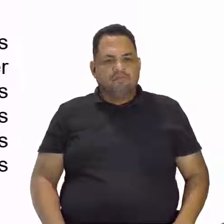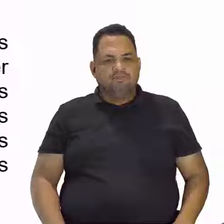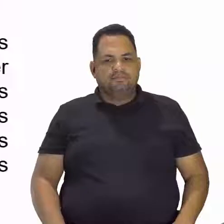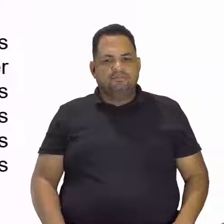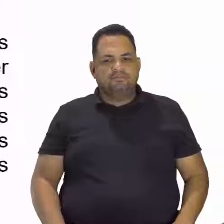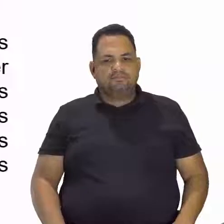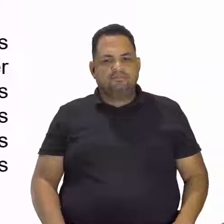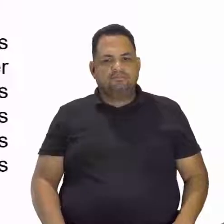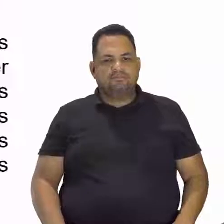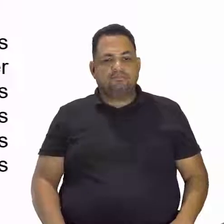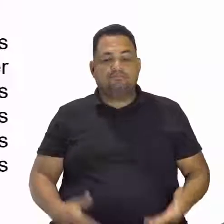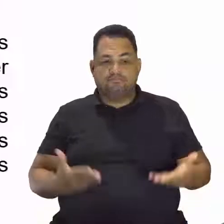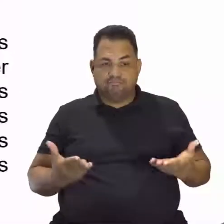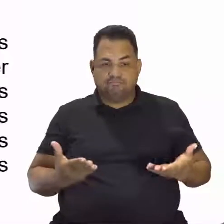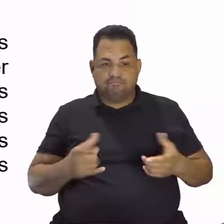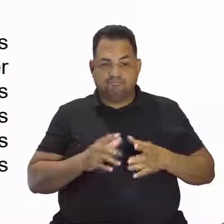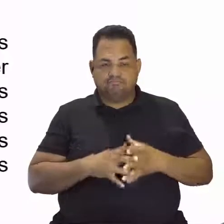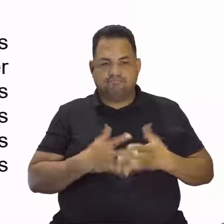nosso maior